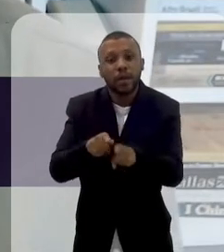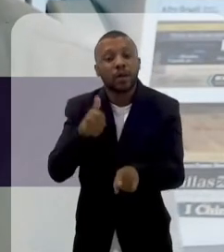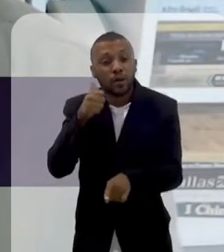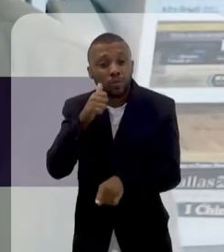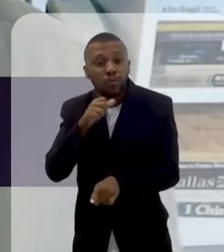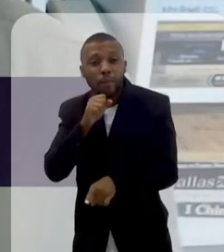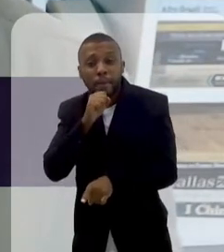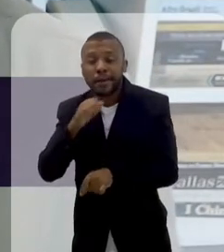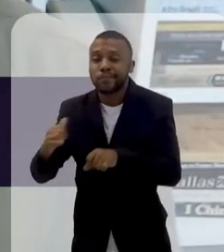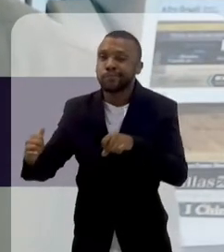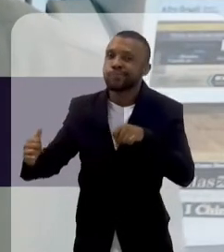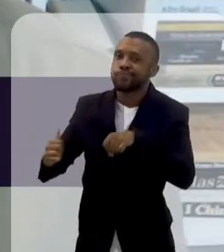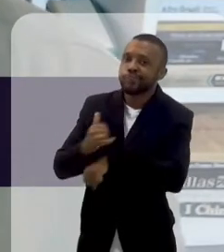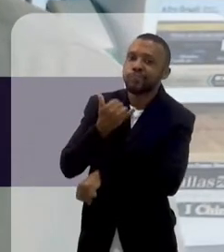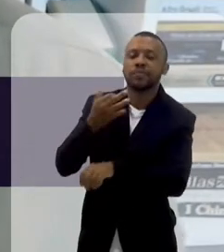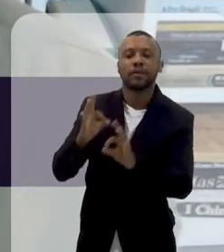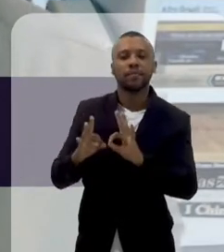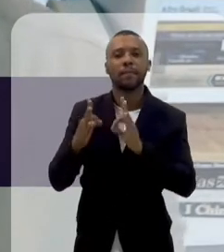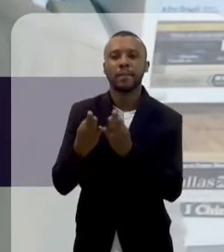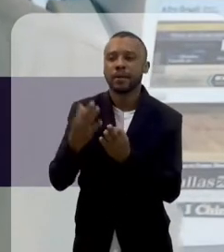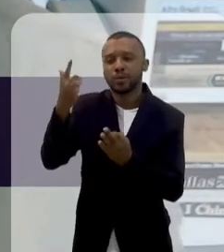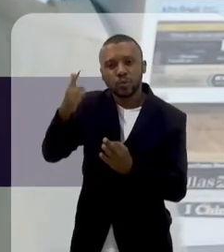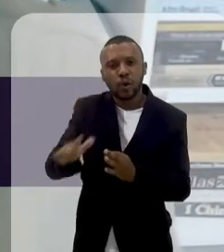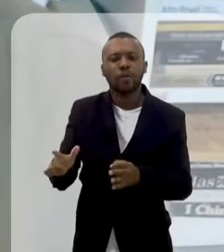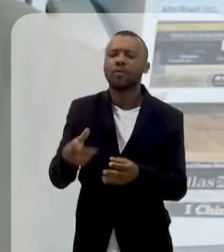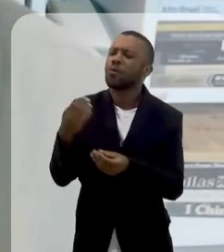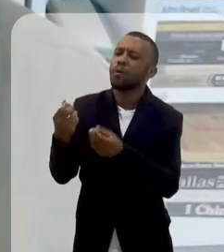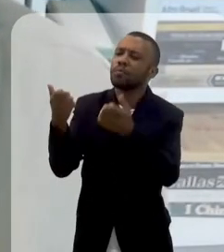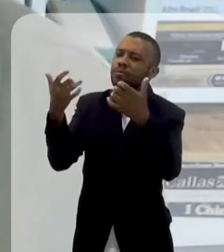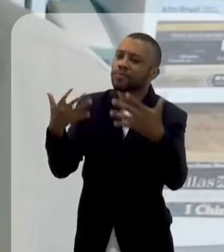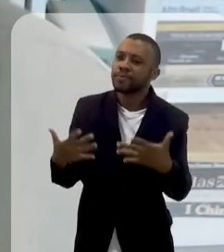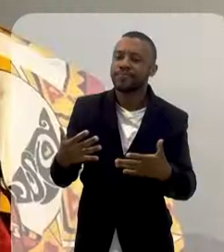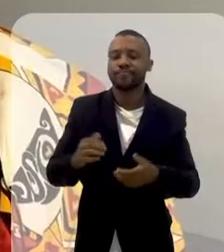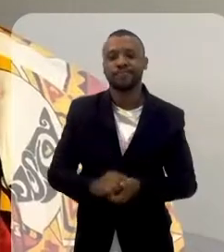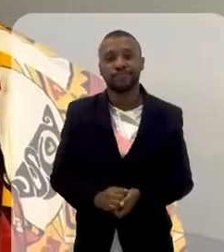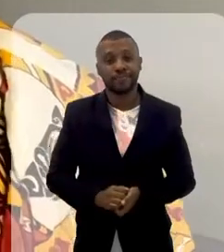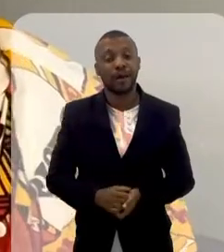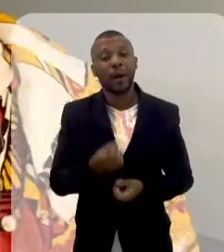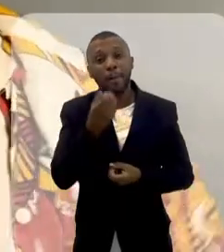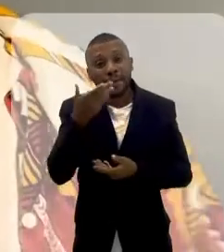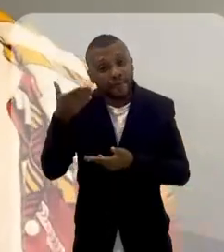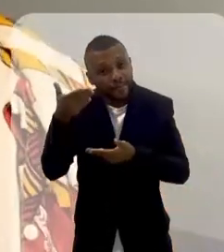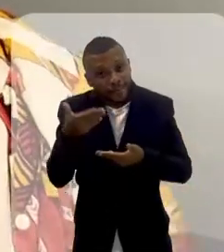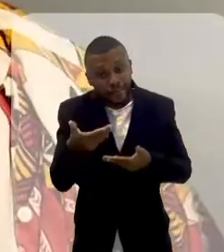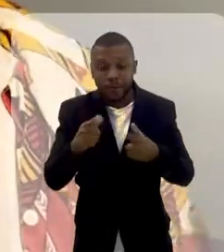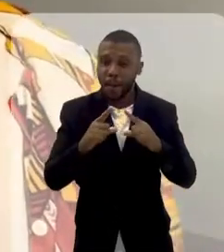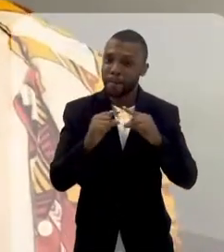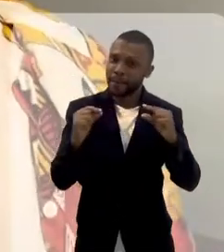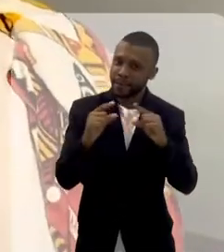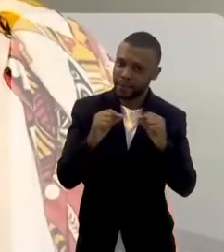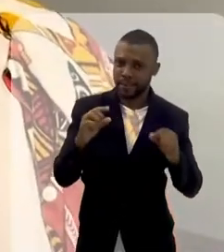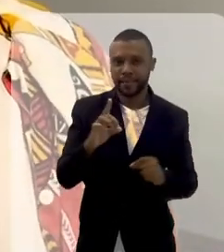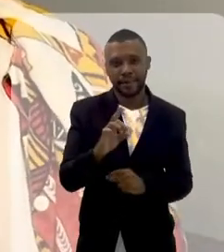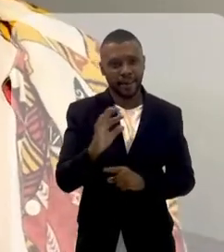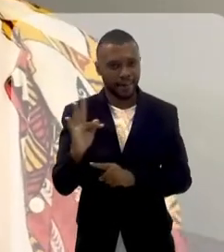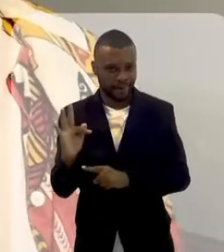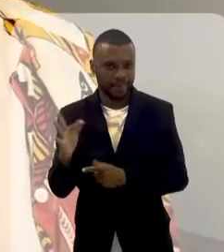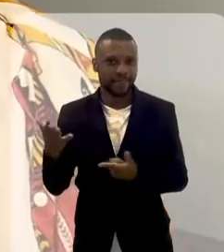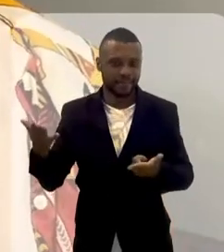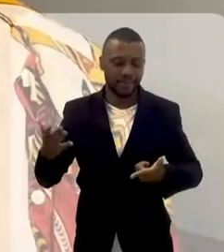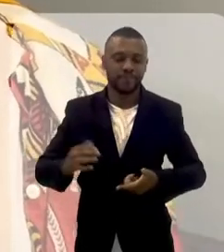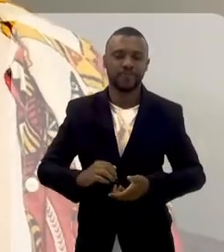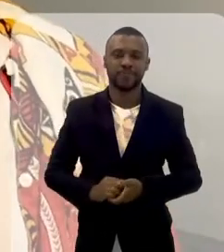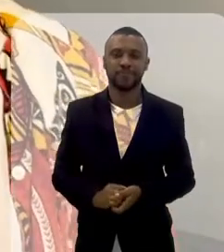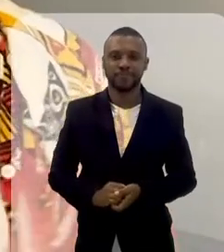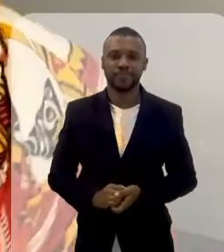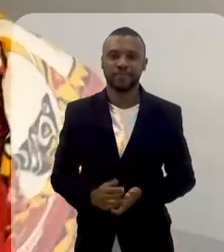Sim. também levou um golpe de parte da família. Mais uma vez, como é que foi isso? Bem-vindo ao Distrito Federal, a Brasília.